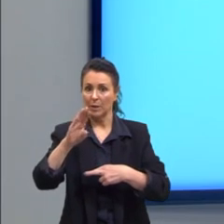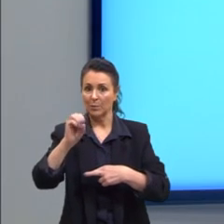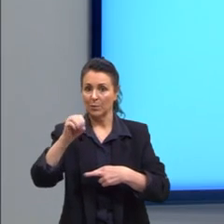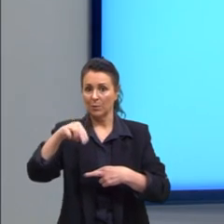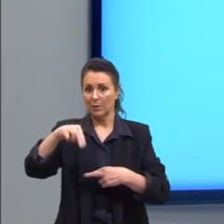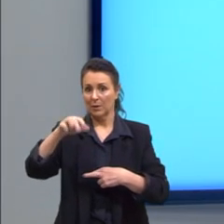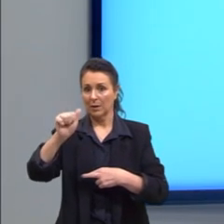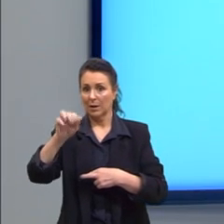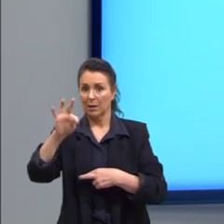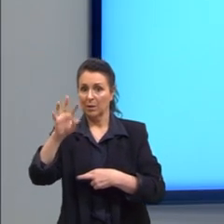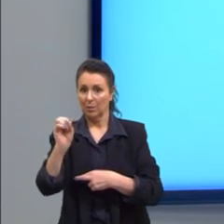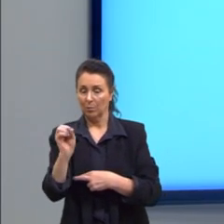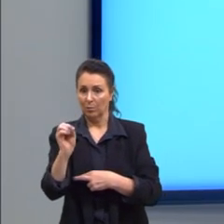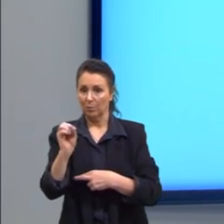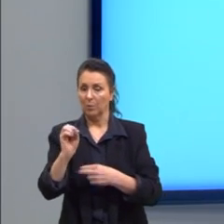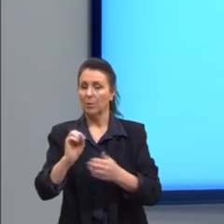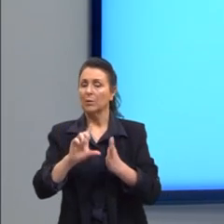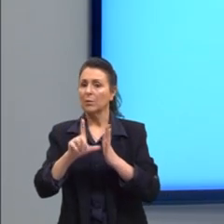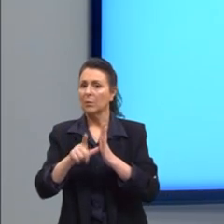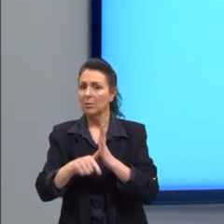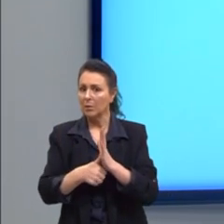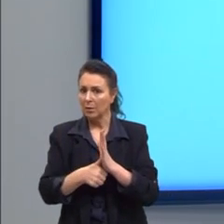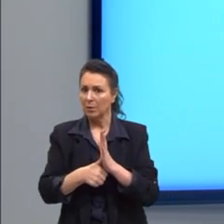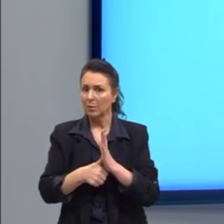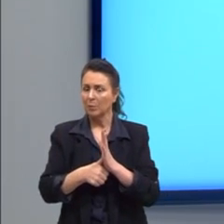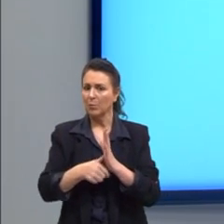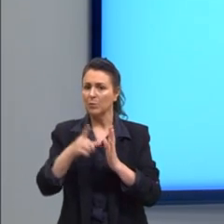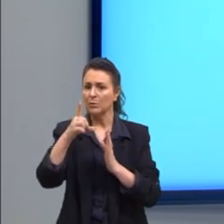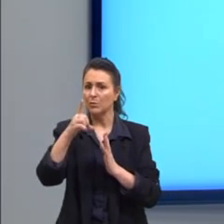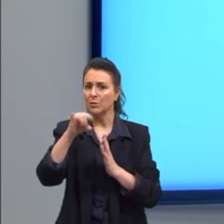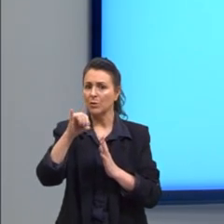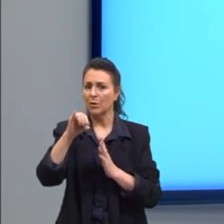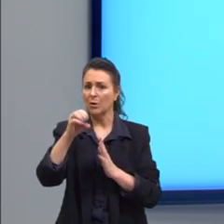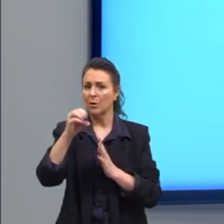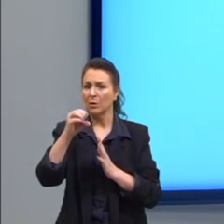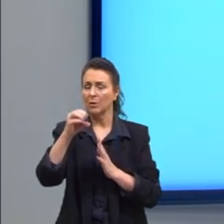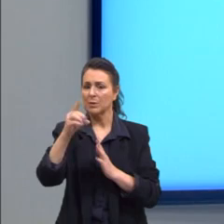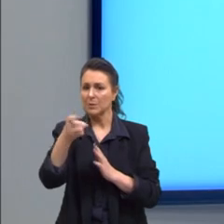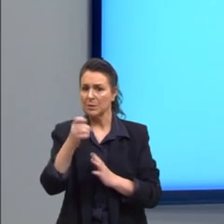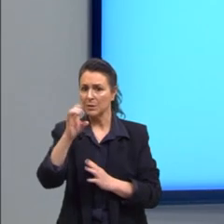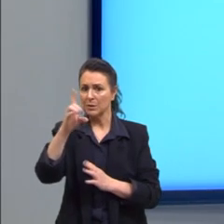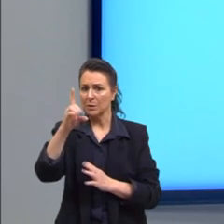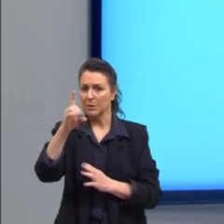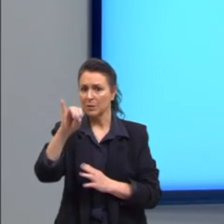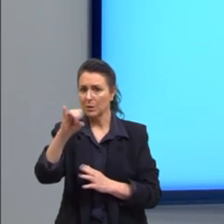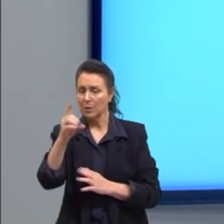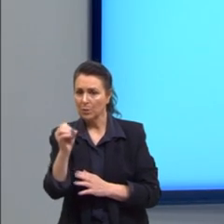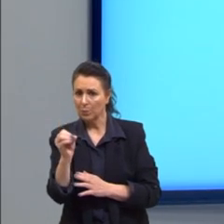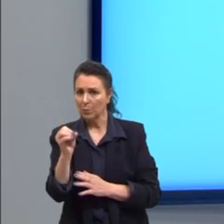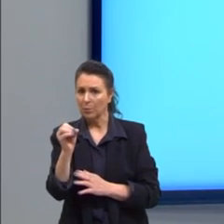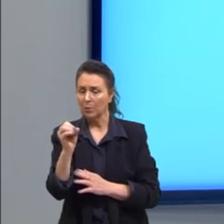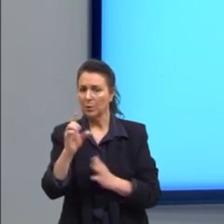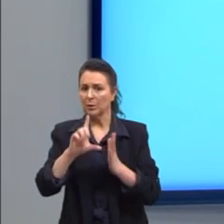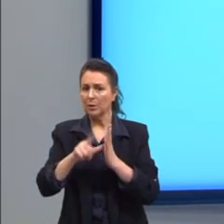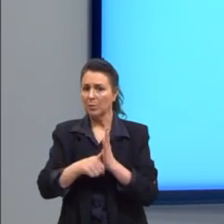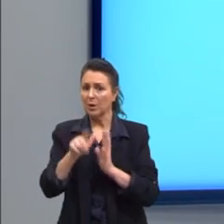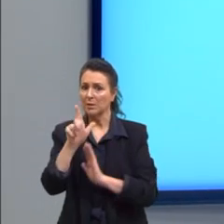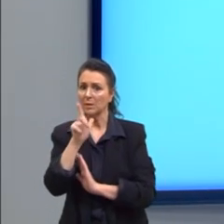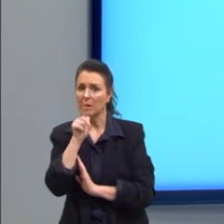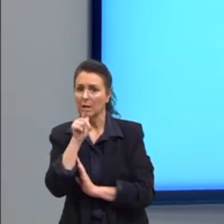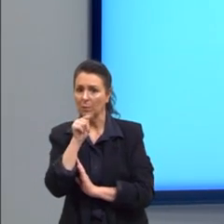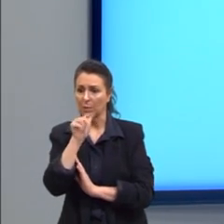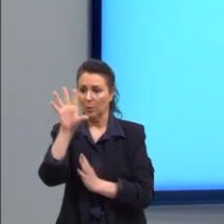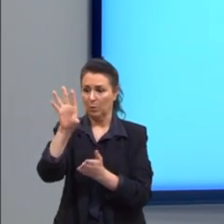depois eu também sei que eu preciso ter o dióxido de carbono EA água como reagente vou copiar a